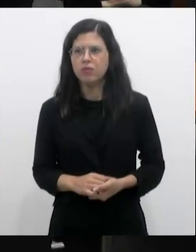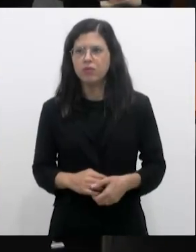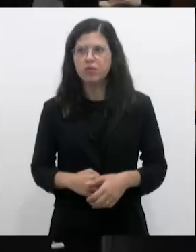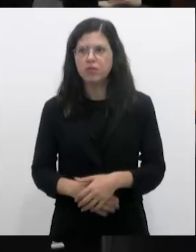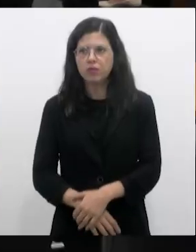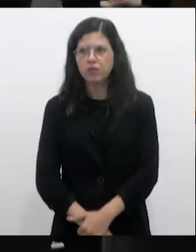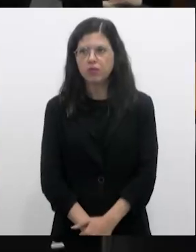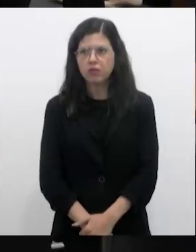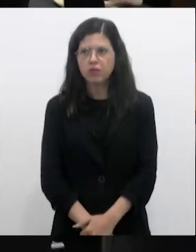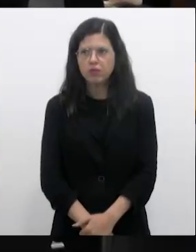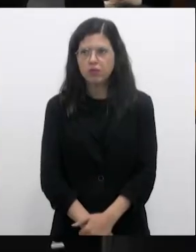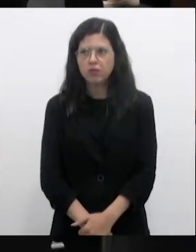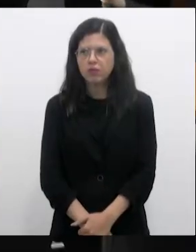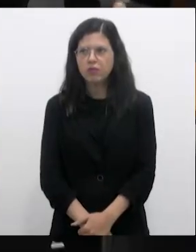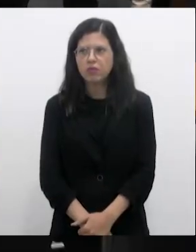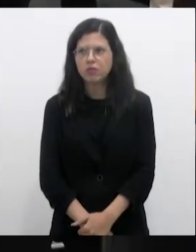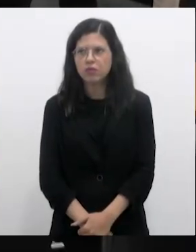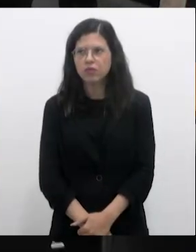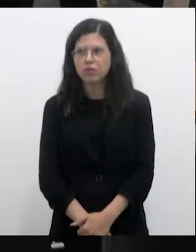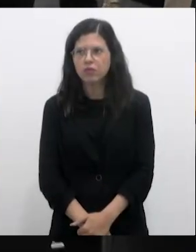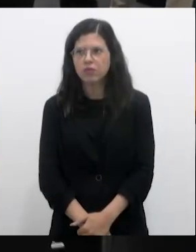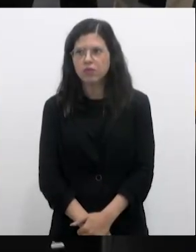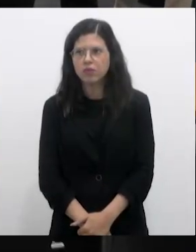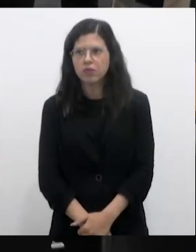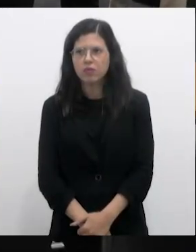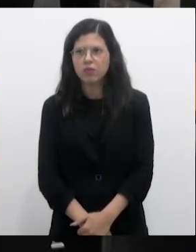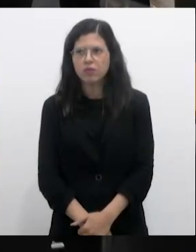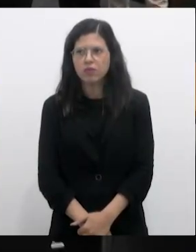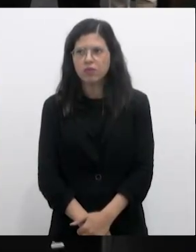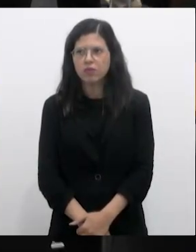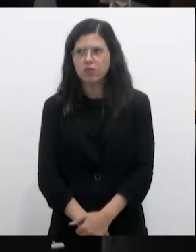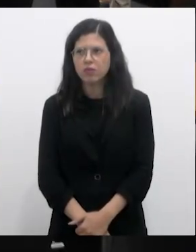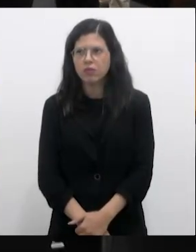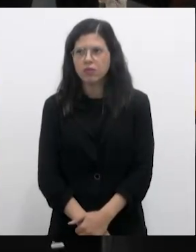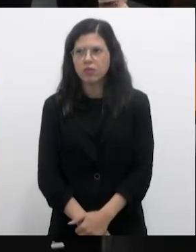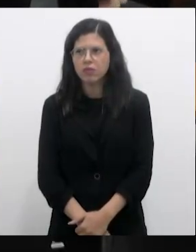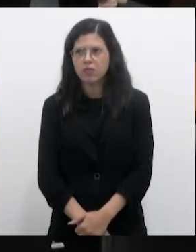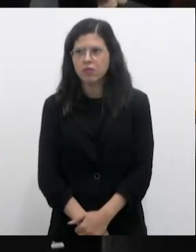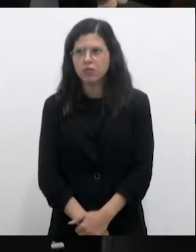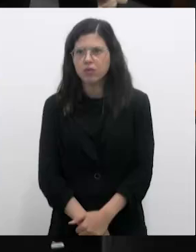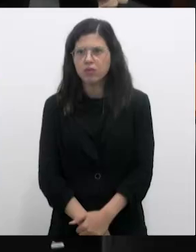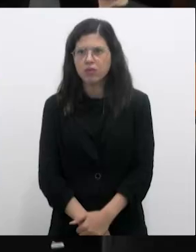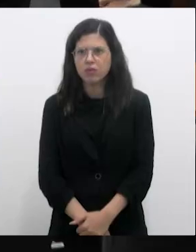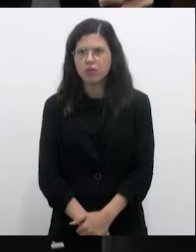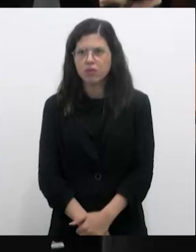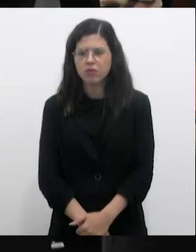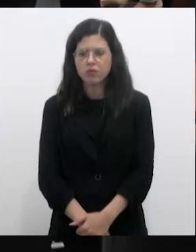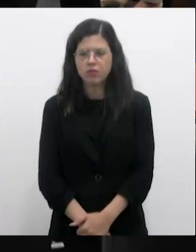Tirou a nada no Fernando e o Yuri. Pode cantar, se não tirar